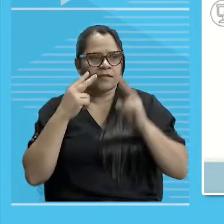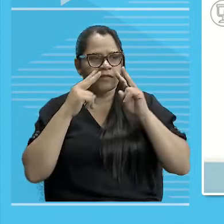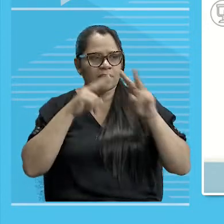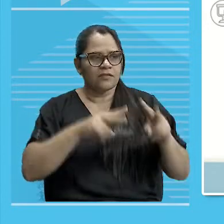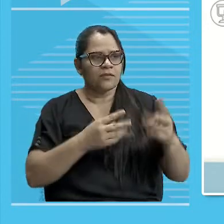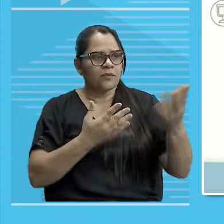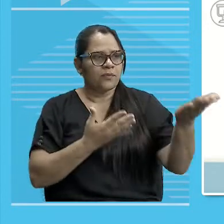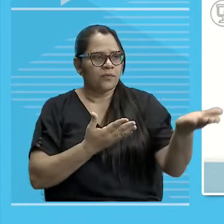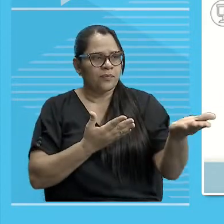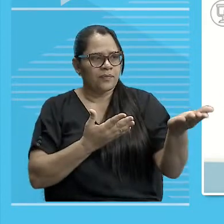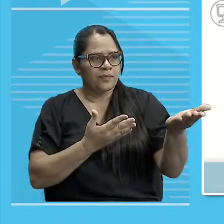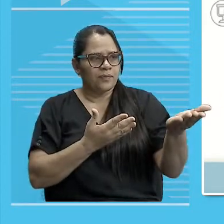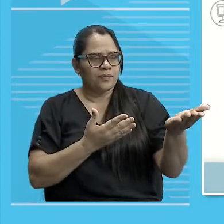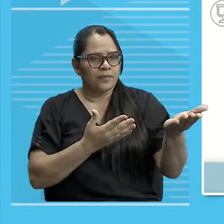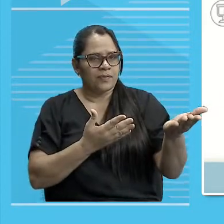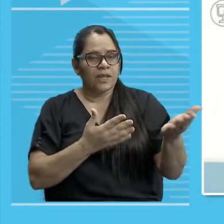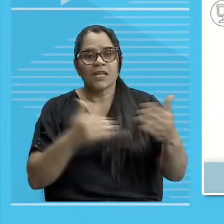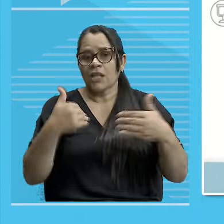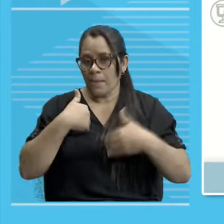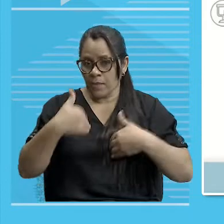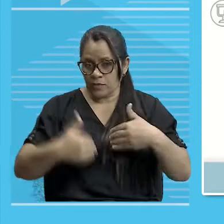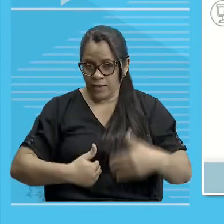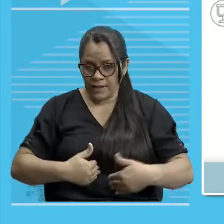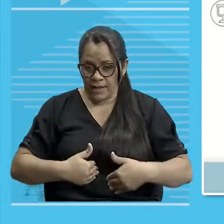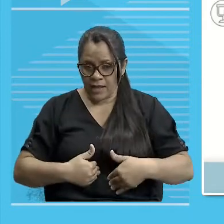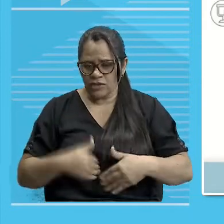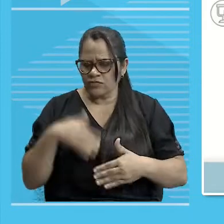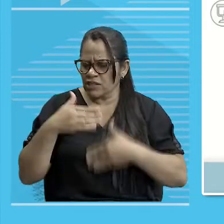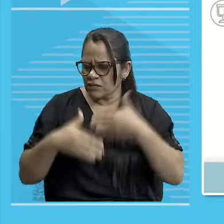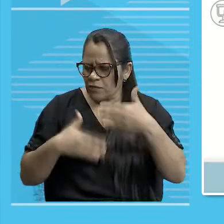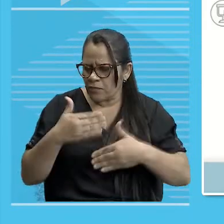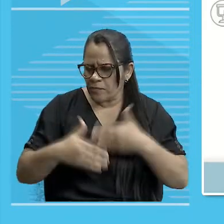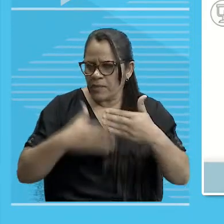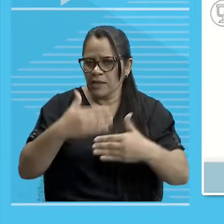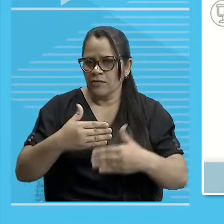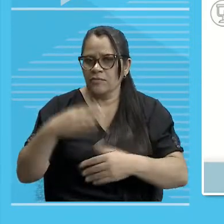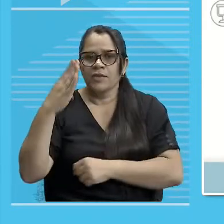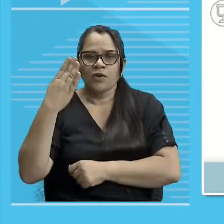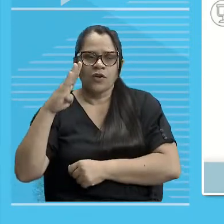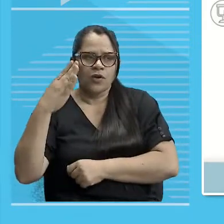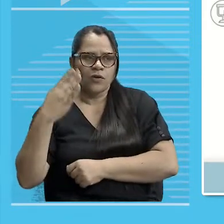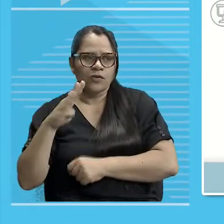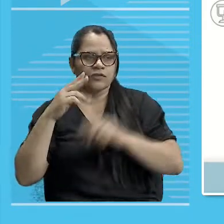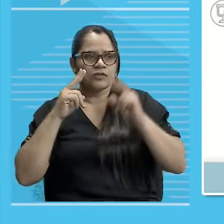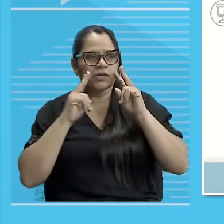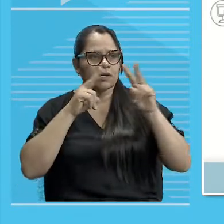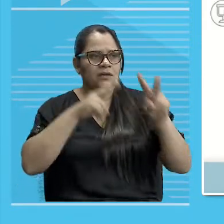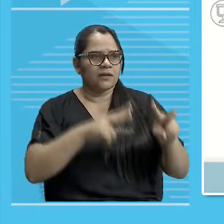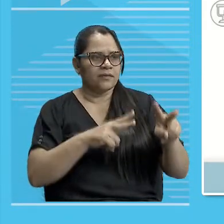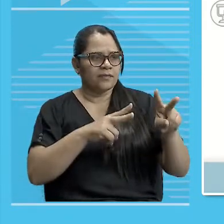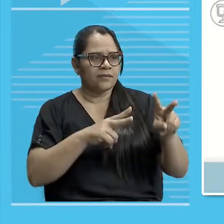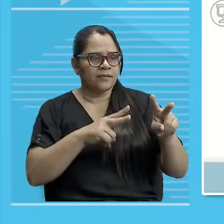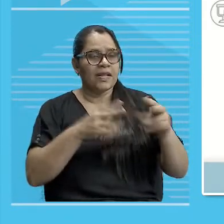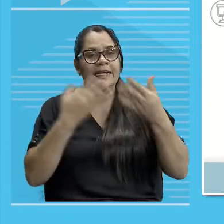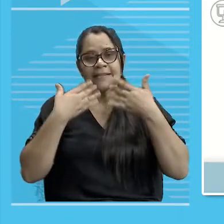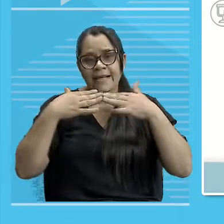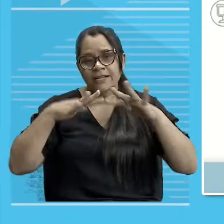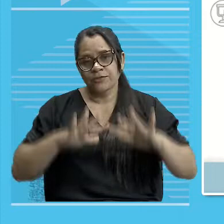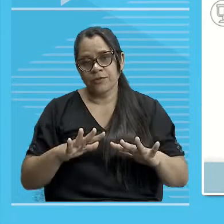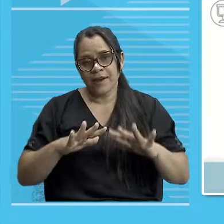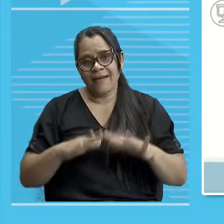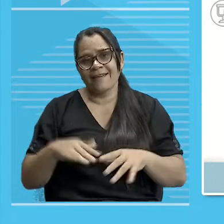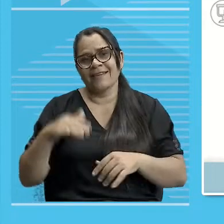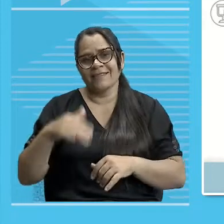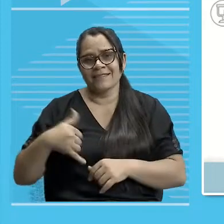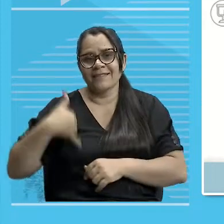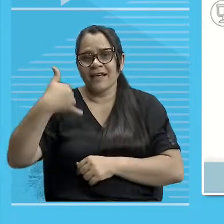gente, a puberdade são essas modificações biológicas, tá aqui, ó. São essas modificações biológicas naturais da